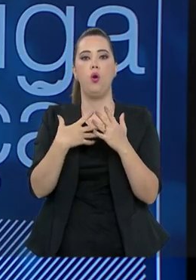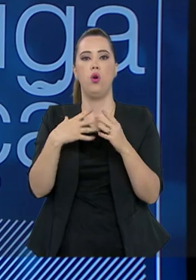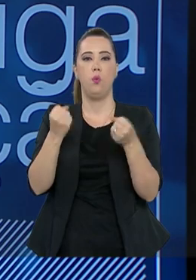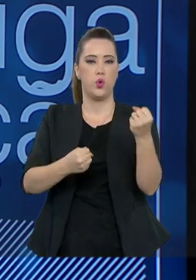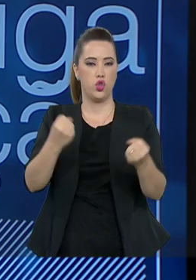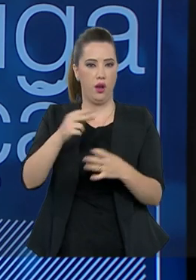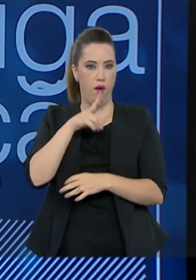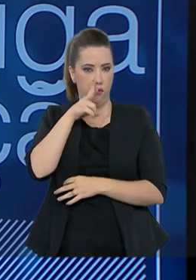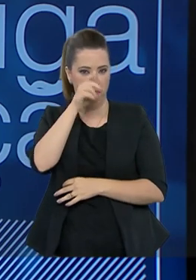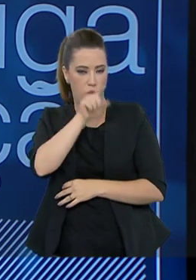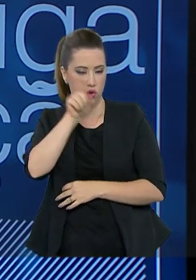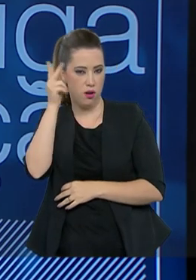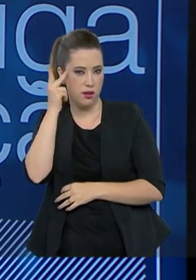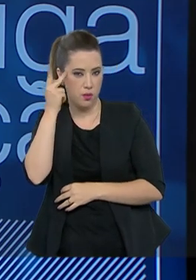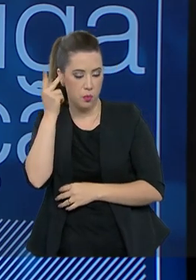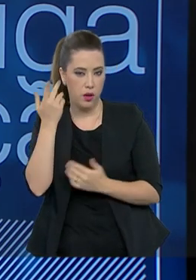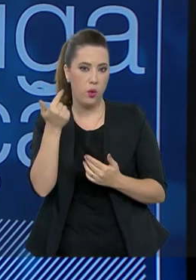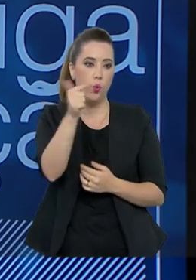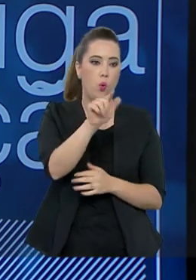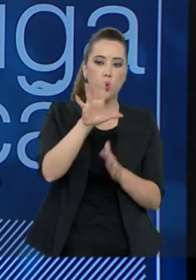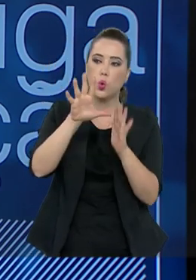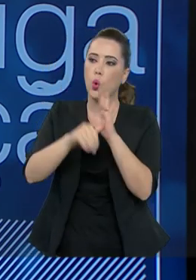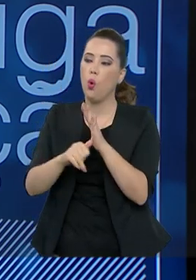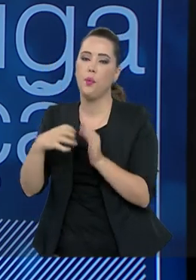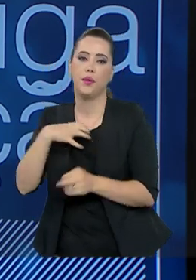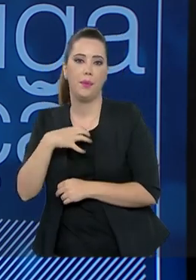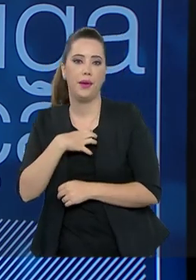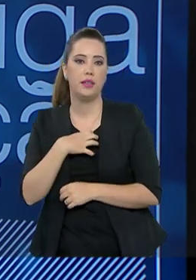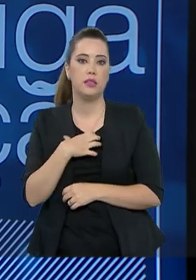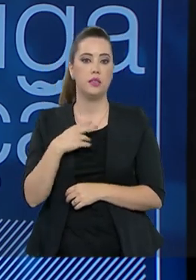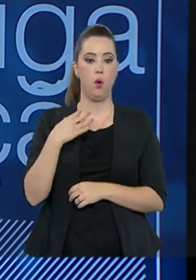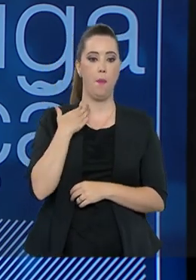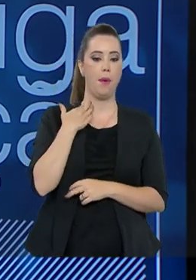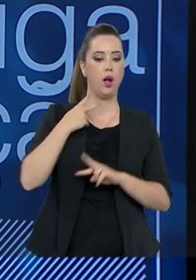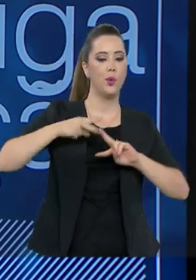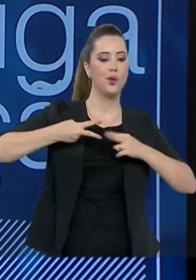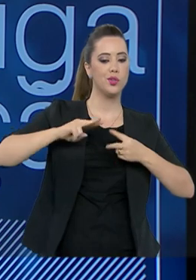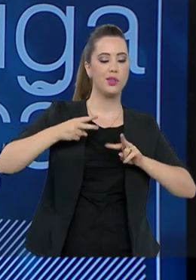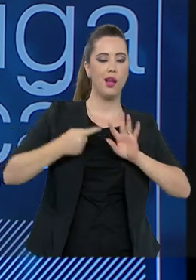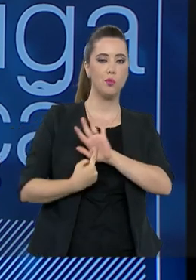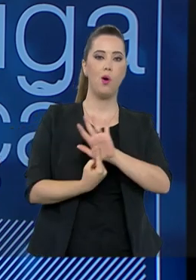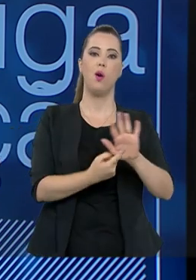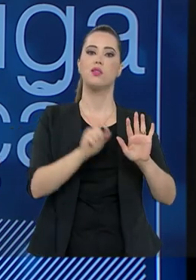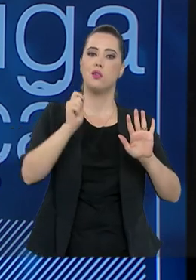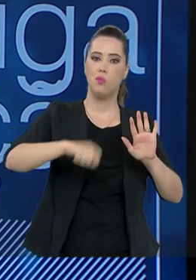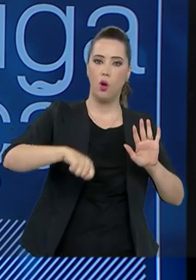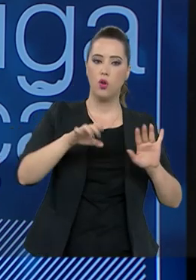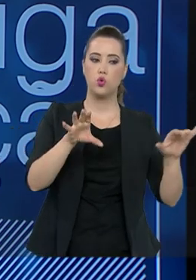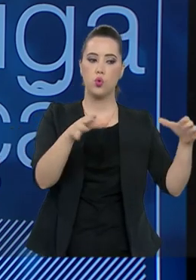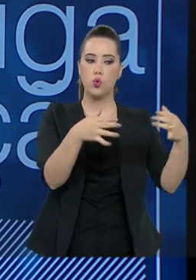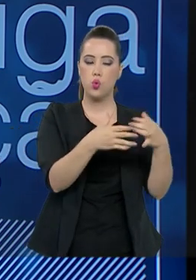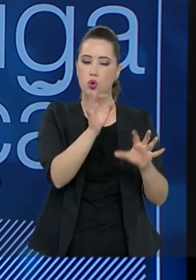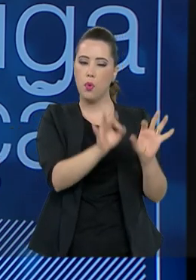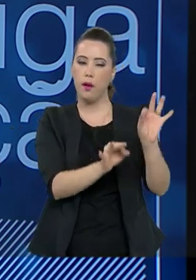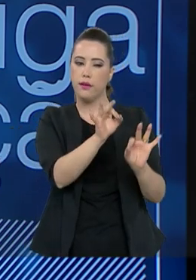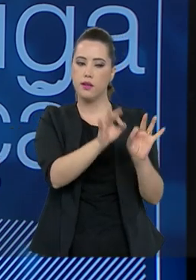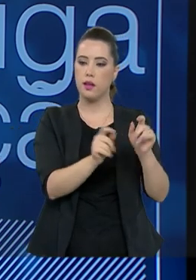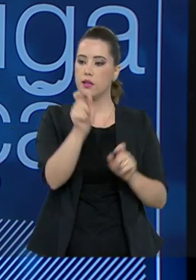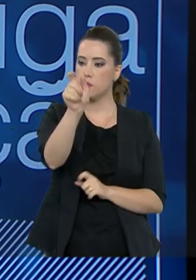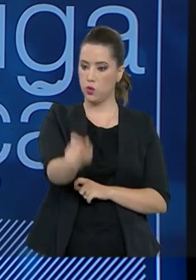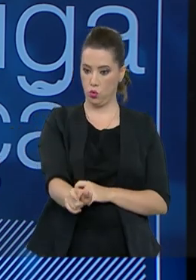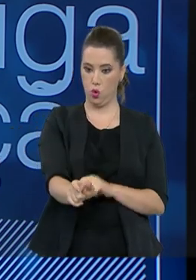Bahia. Então, o banco de dados permite essa vinculação e mostrando como as quadrilhas são organizadas, como esses indivíduos